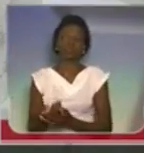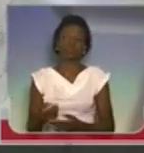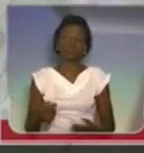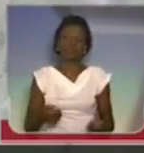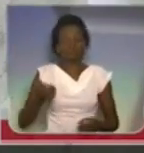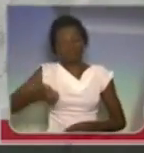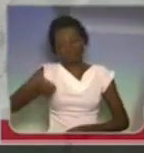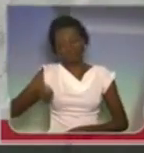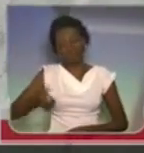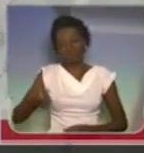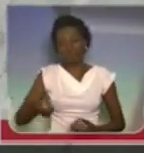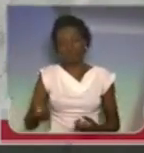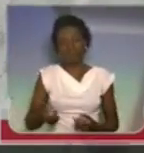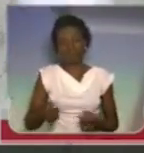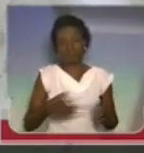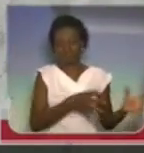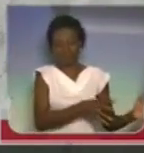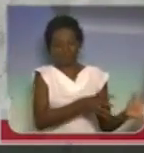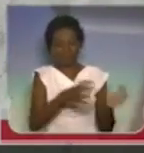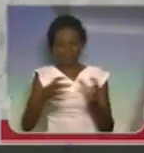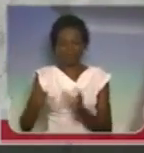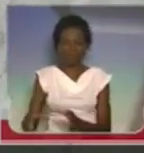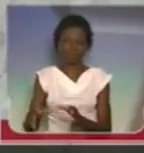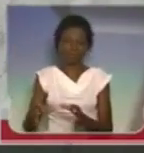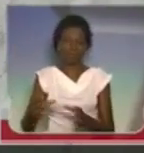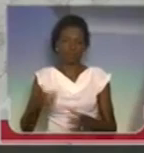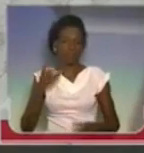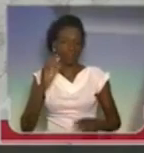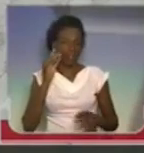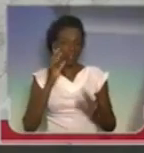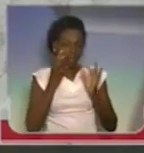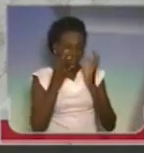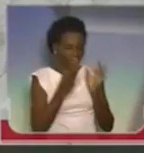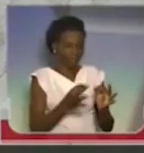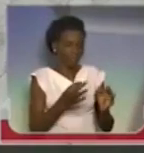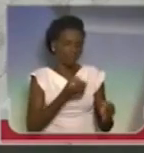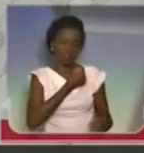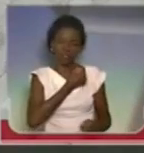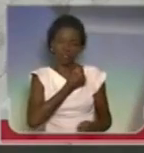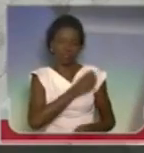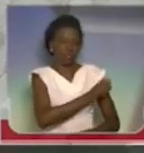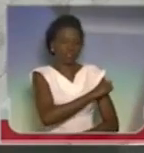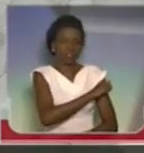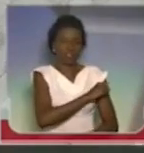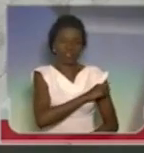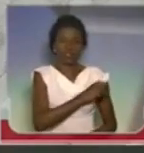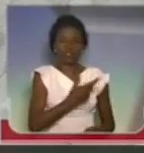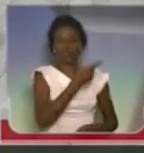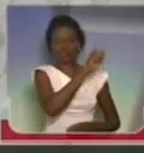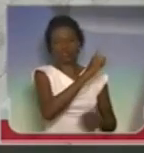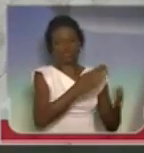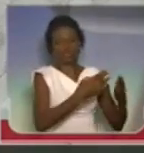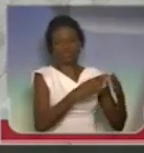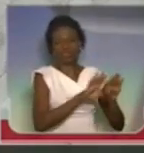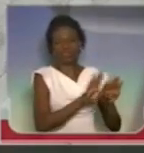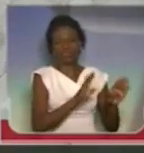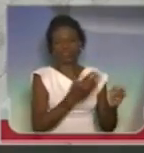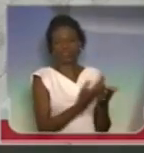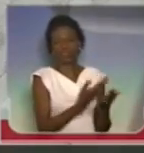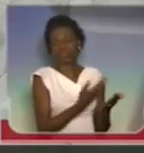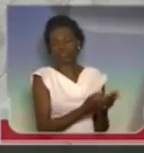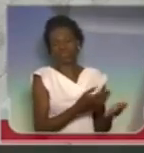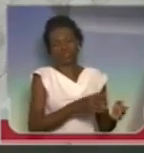obrigadas a absorver a atender essa demanda escolar são escolas com 800 700